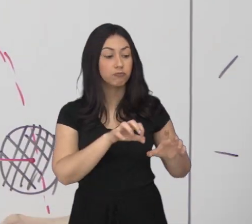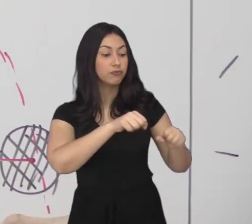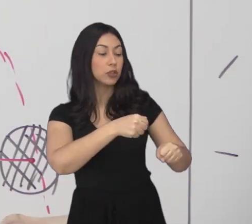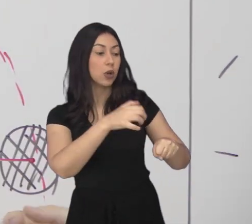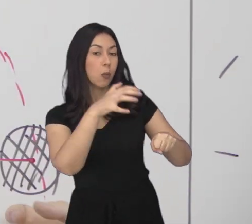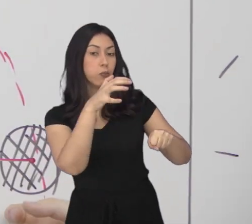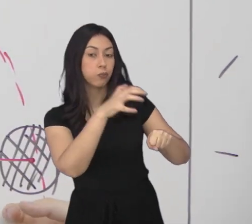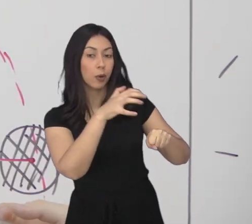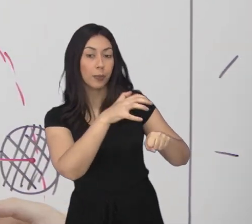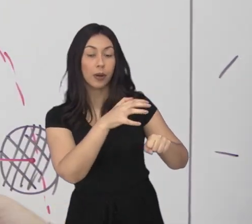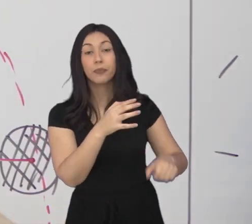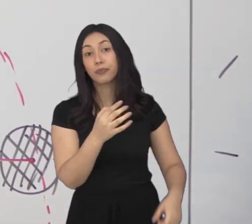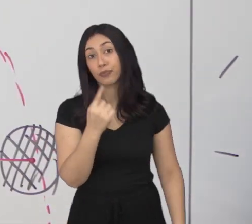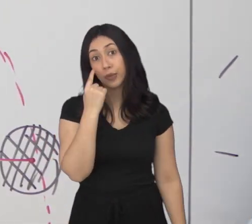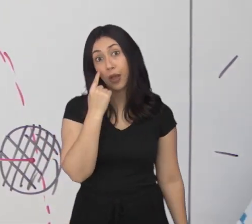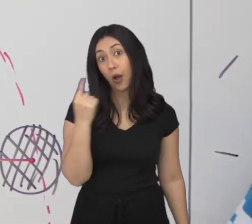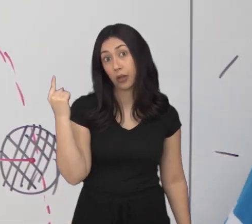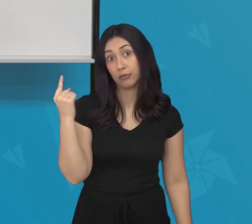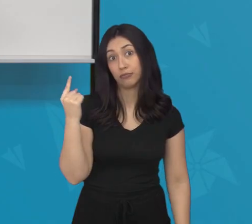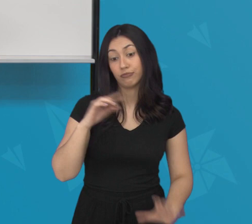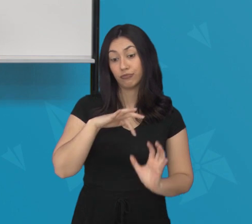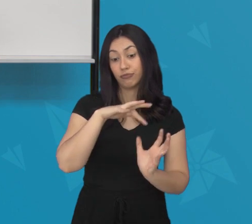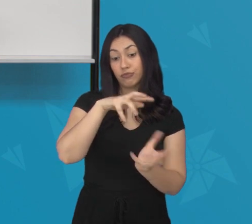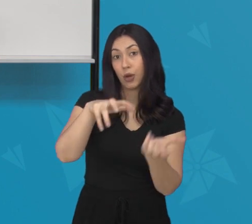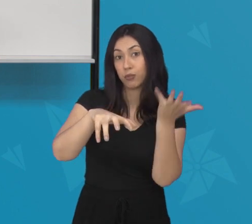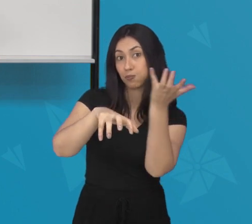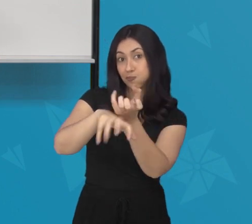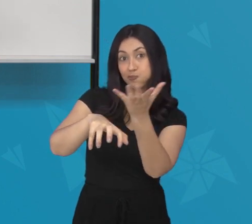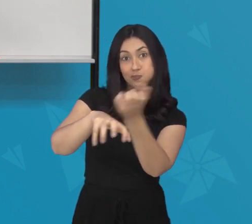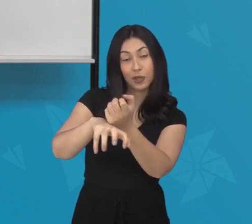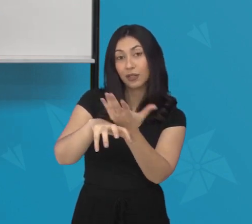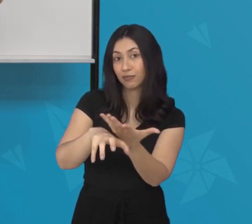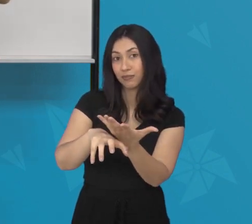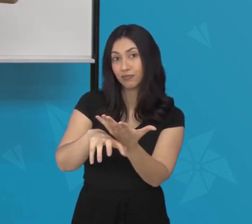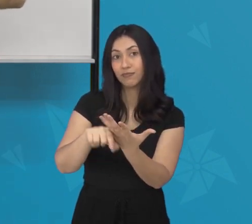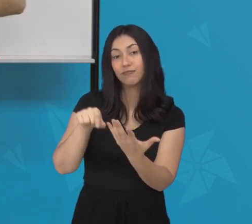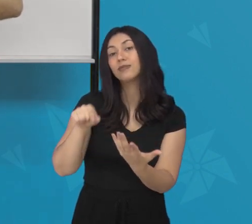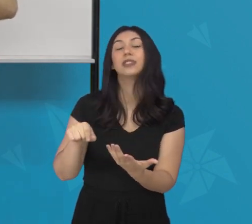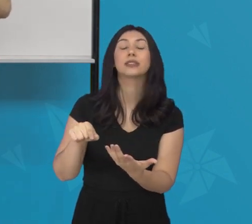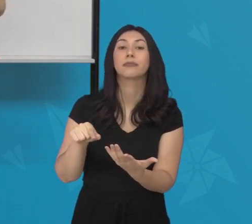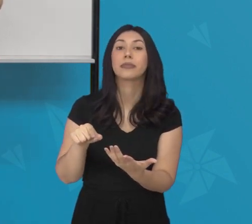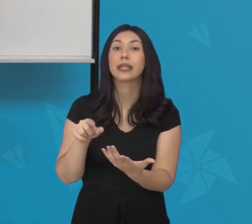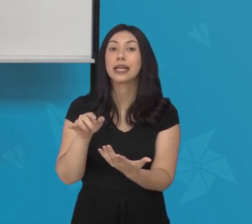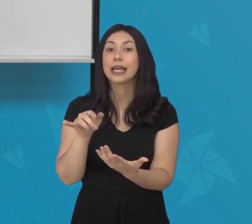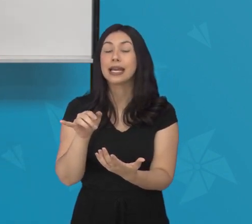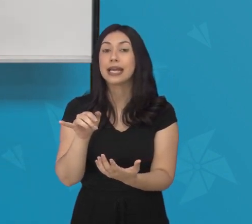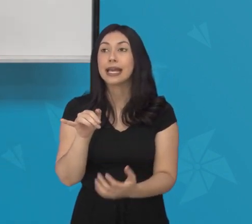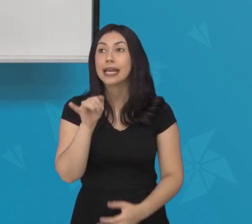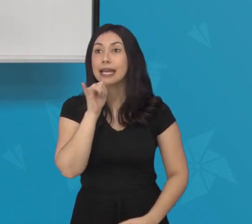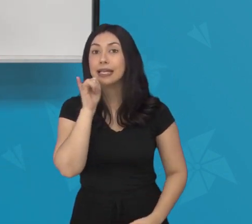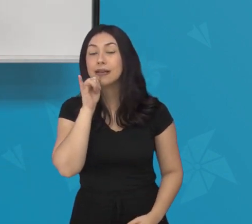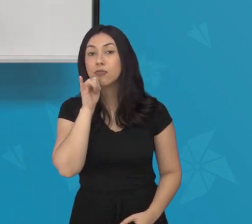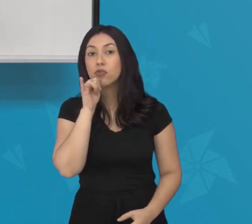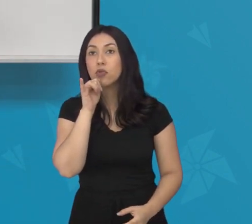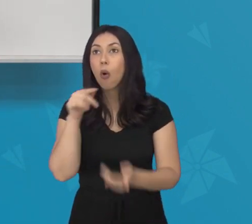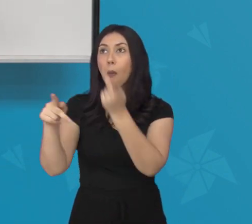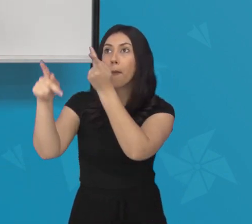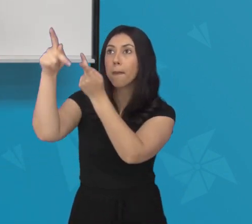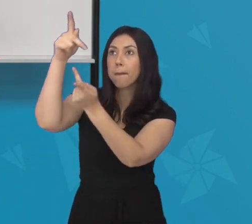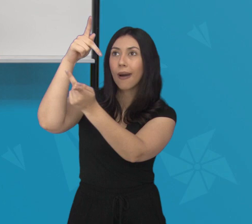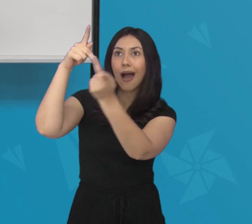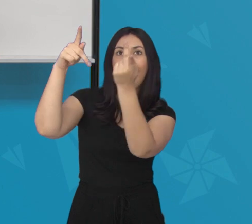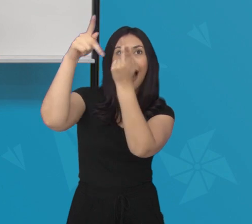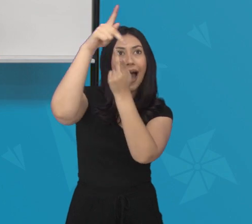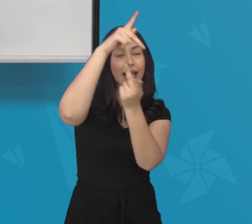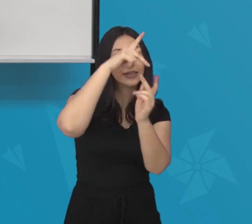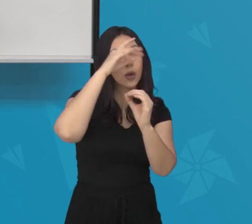a gente tem um exemplo de uma força gravitacional. Um planeta orbitando outro planeta exige